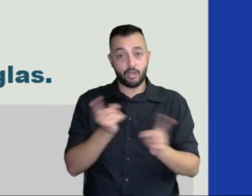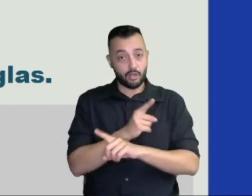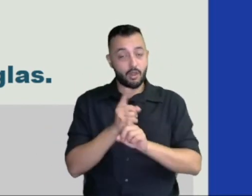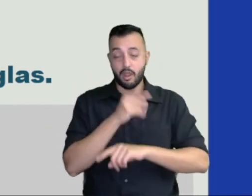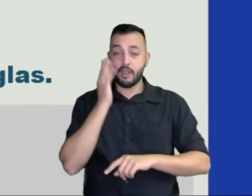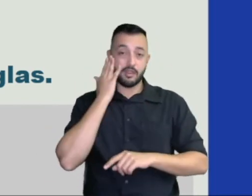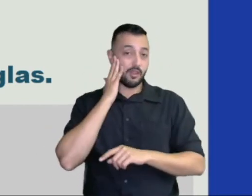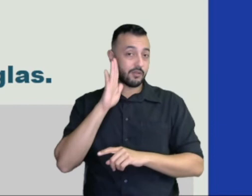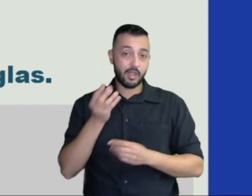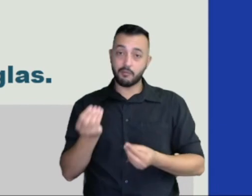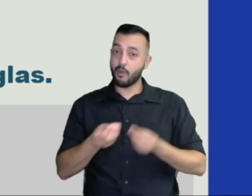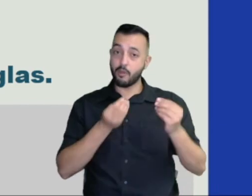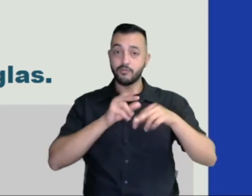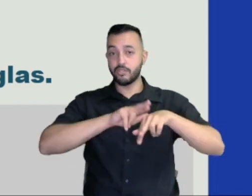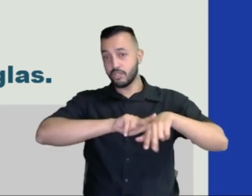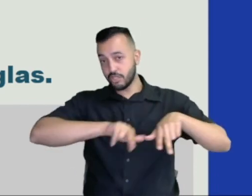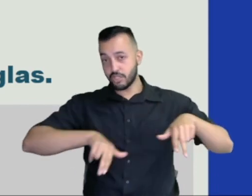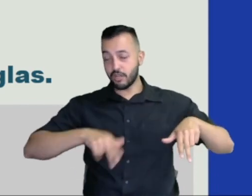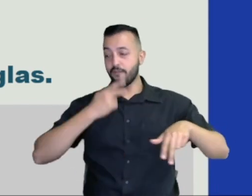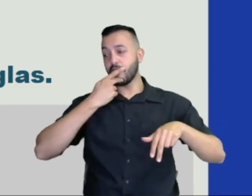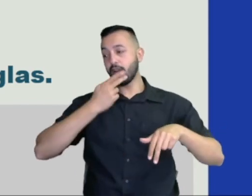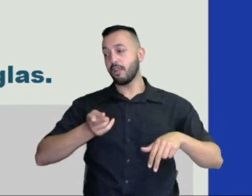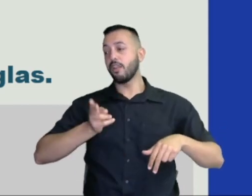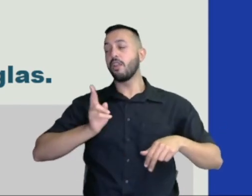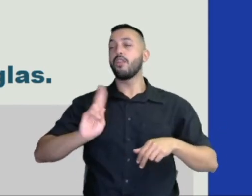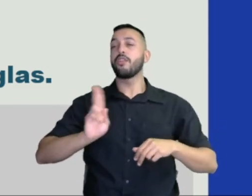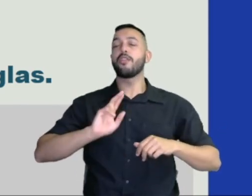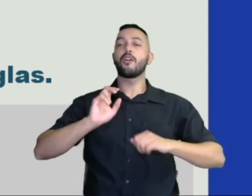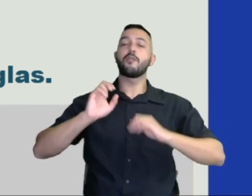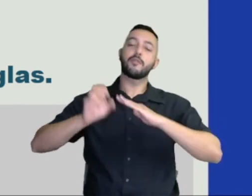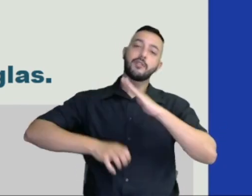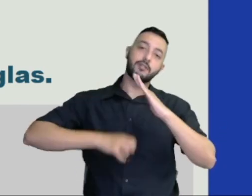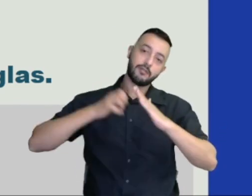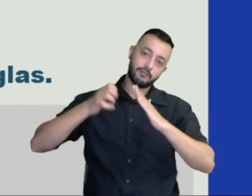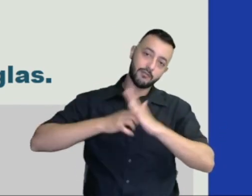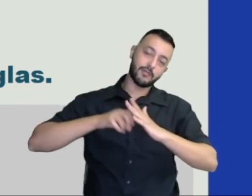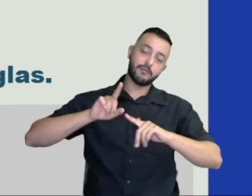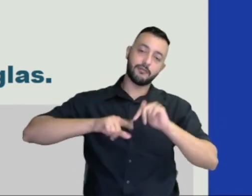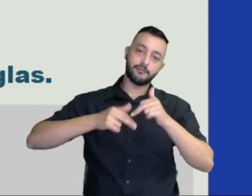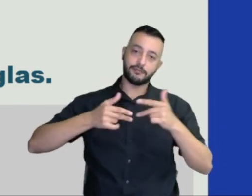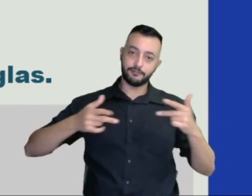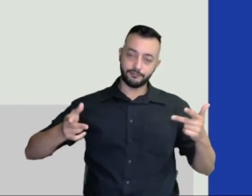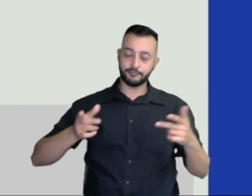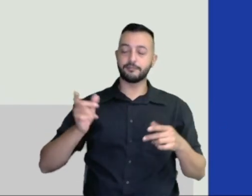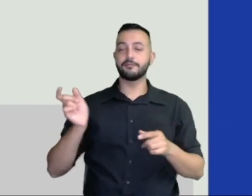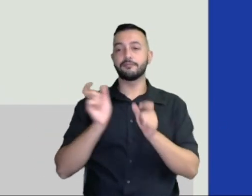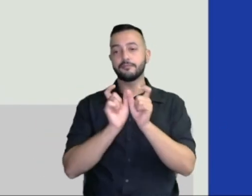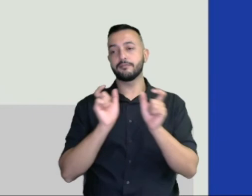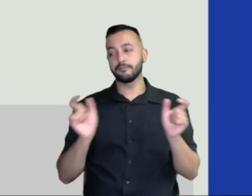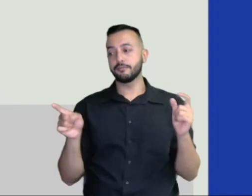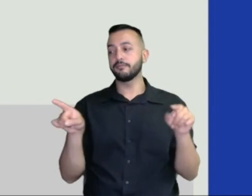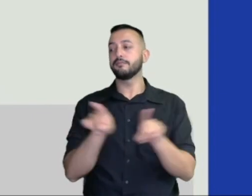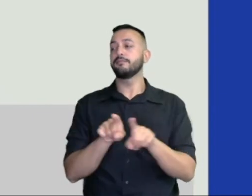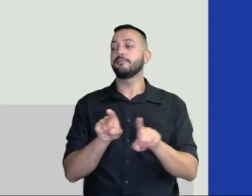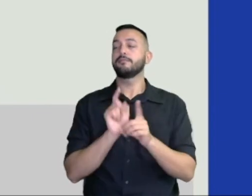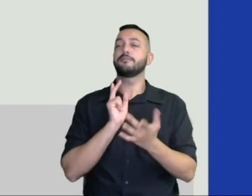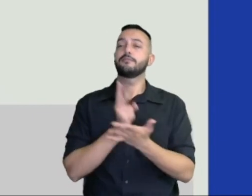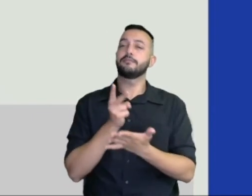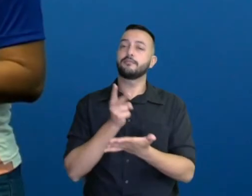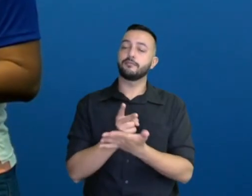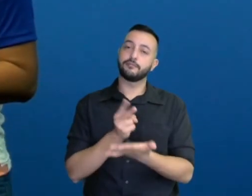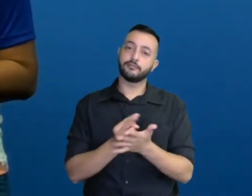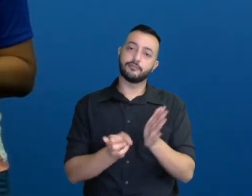o gênero que eu estou falando. E em nomes de empresas, instituições ou siglas, a gente também mantém